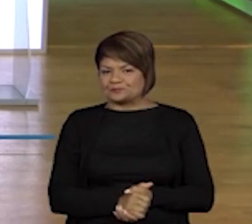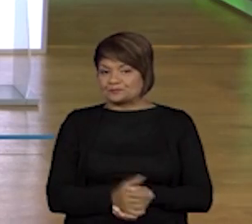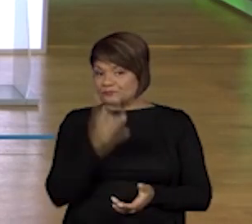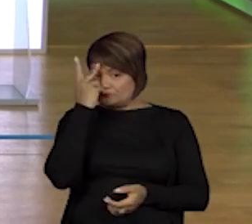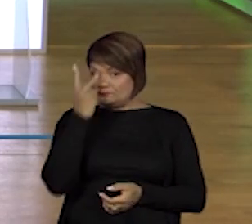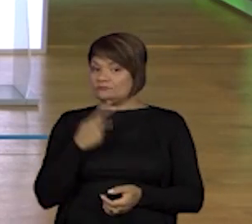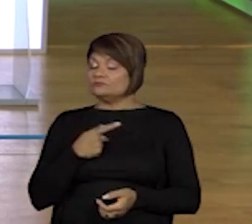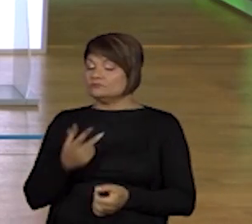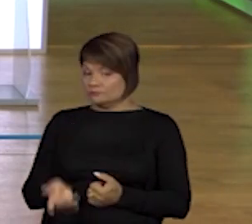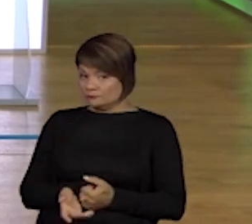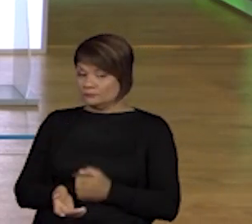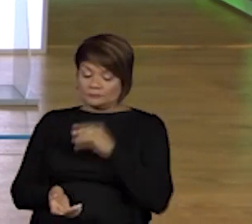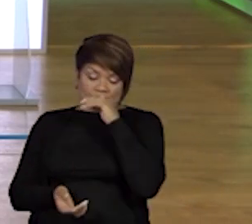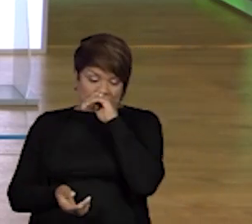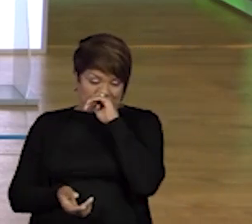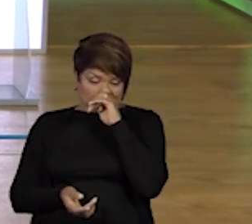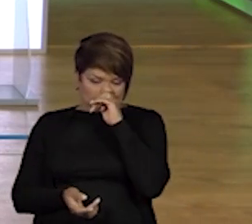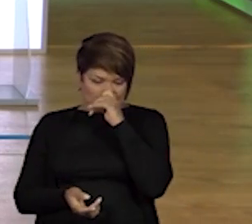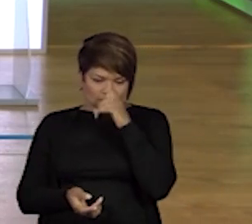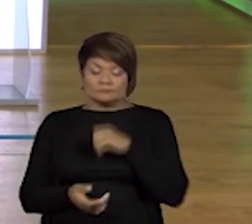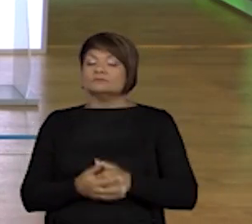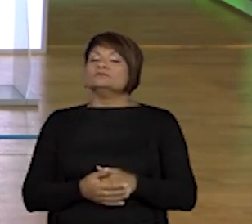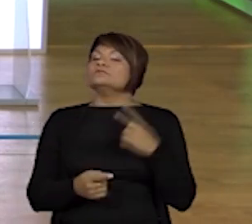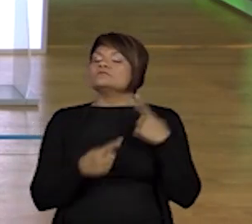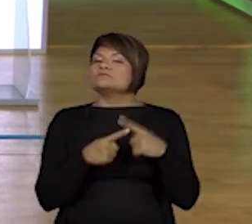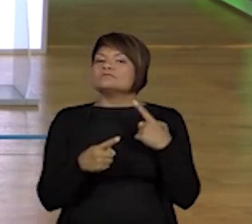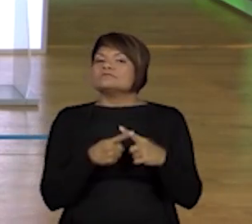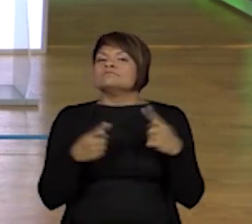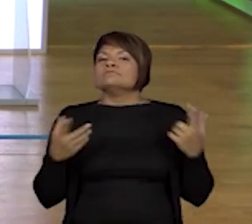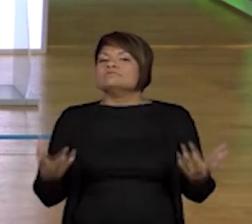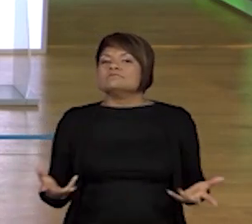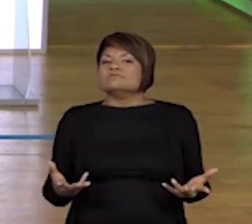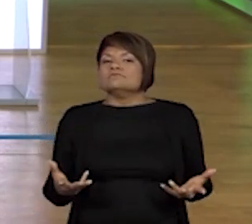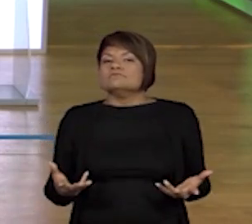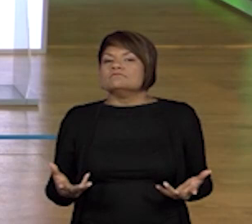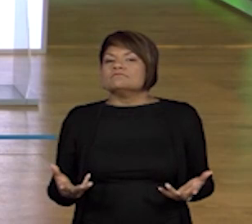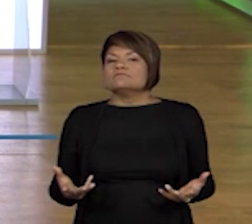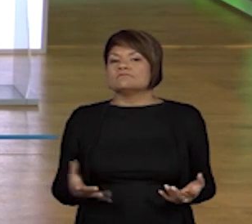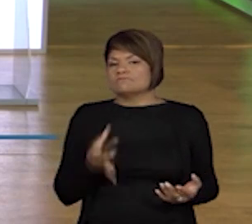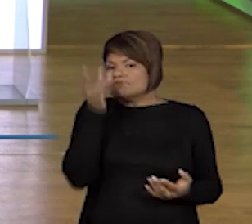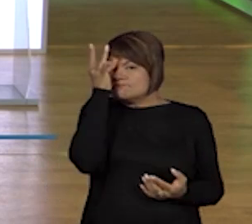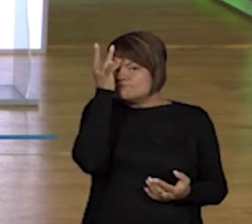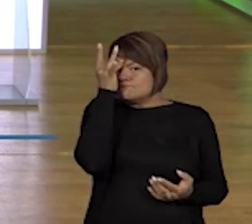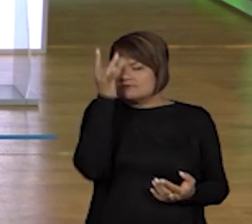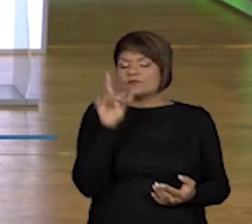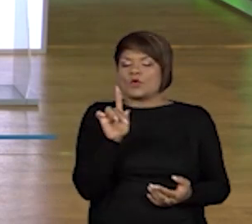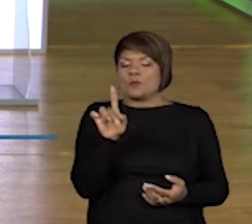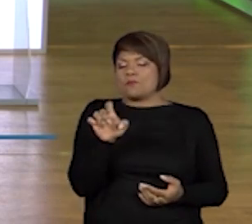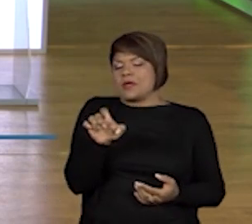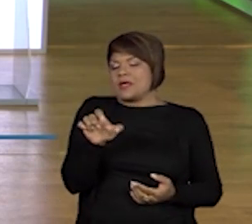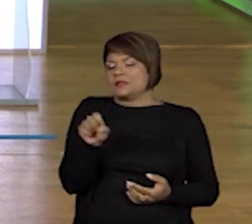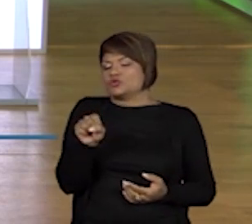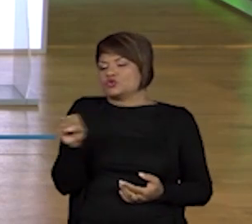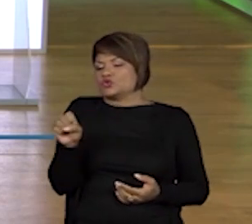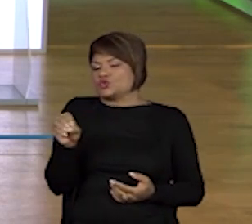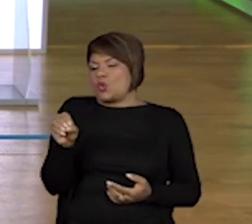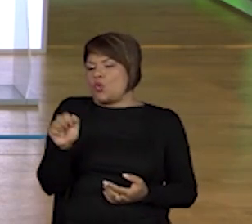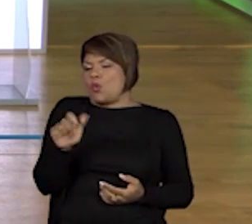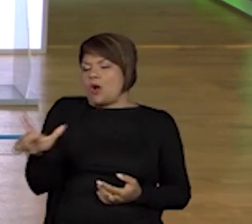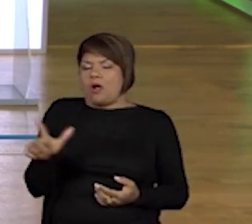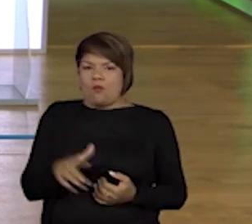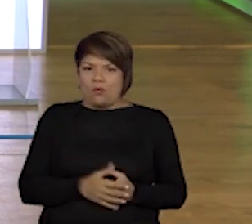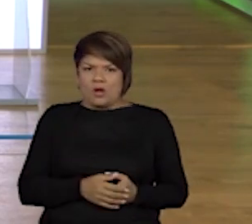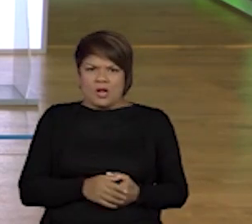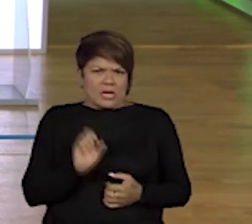pessoal, professora, por que será que ficou tão gravado essa parte do pessoal? Será que todo mundo